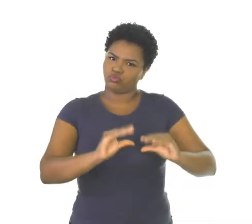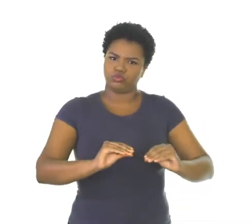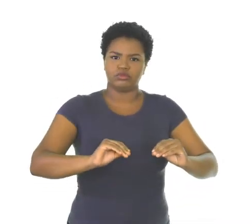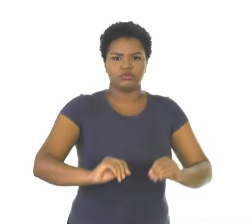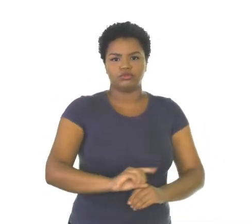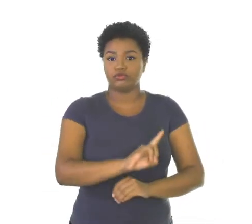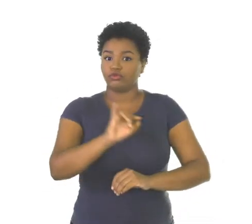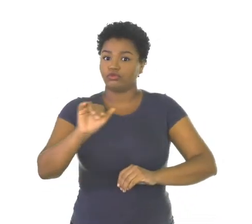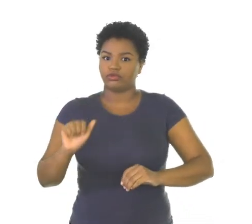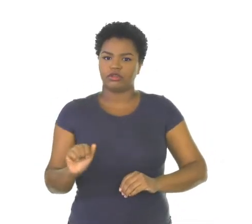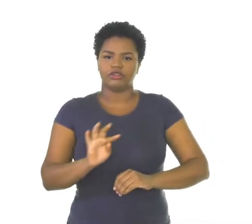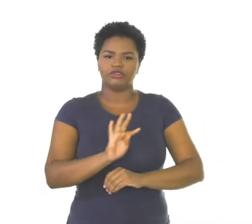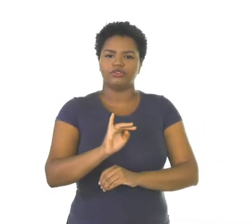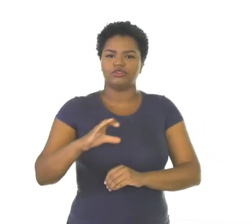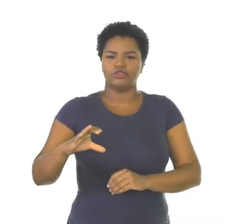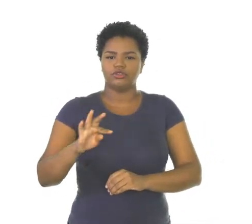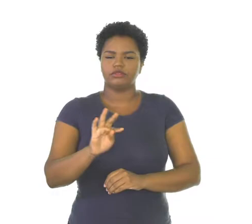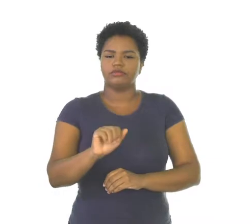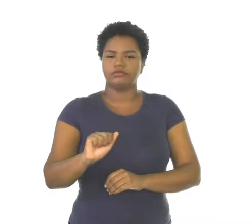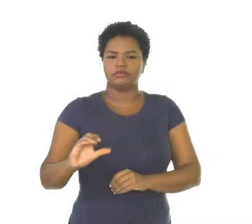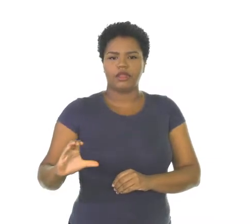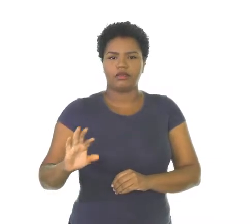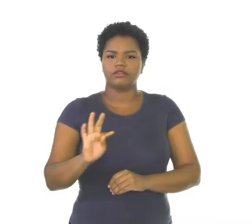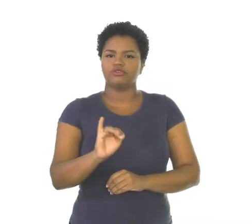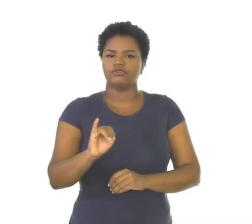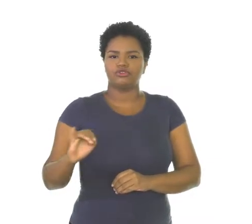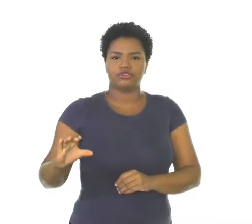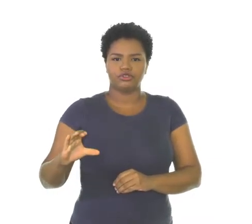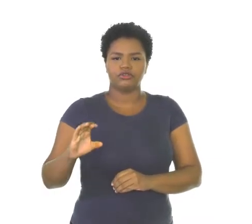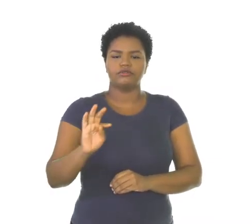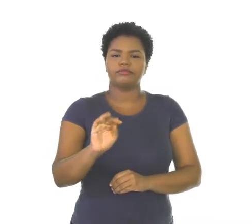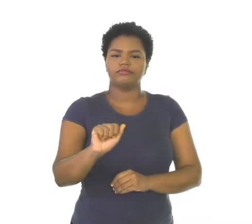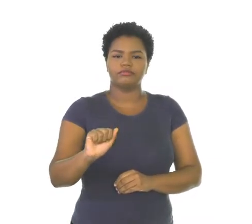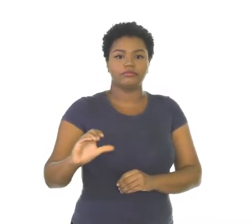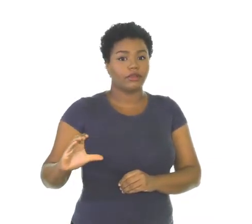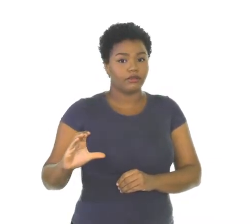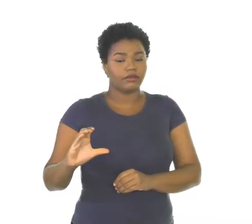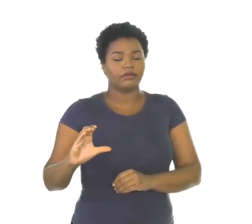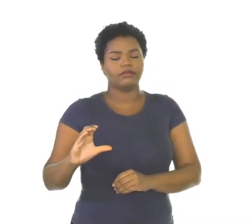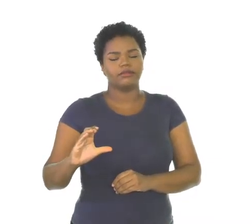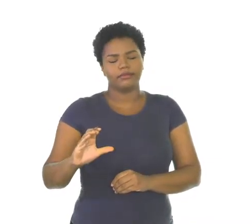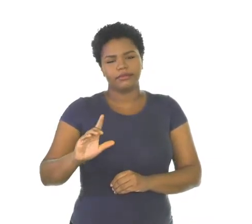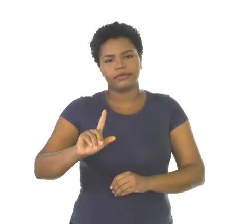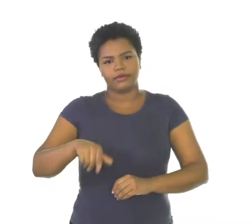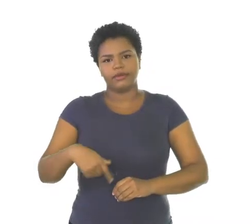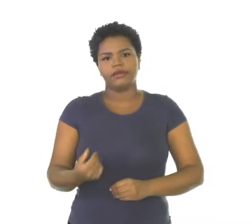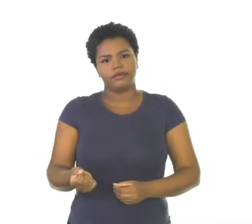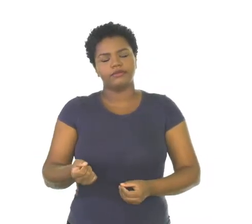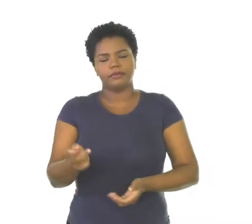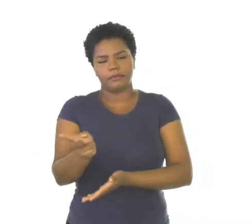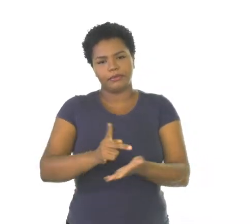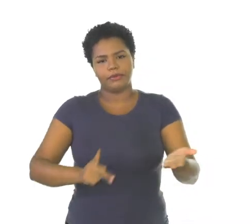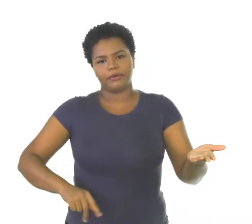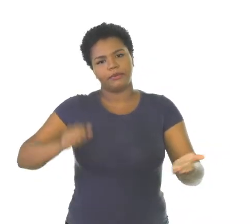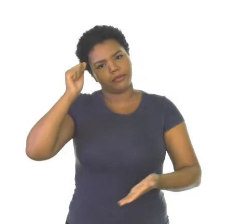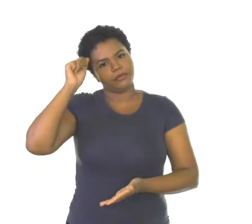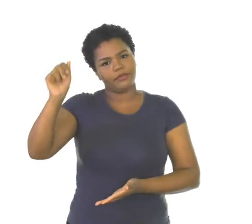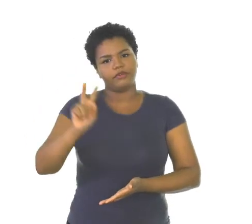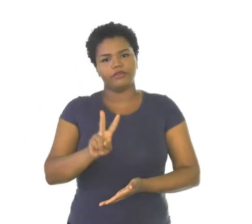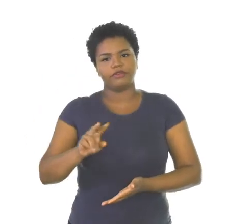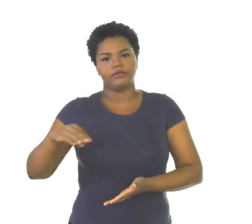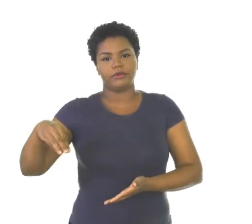Tic-tac, tic-tac, tic-tac. Esse é um poema de Vinícius de Moraes.